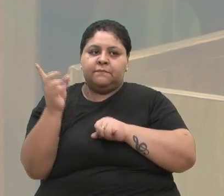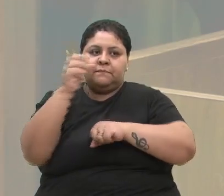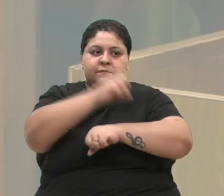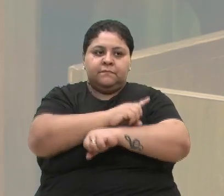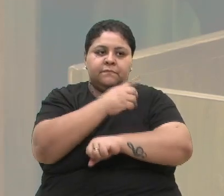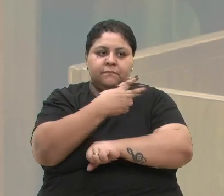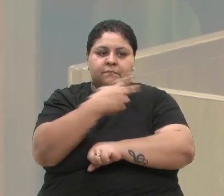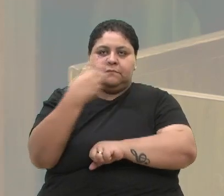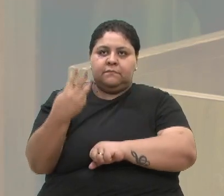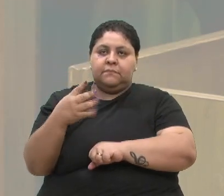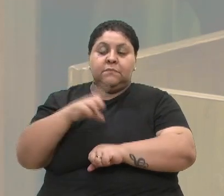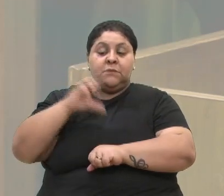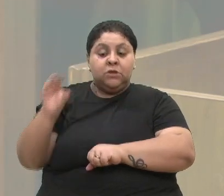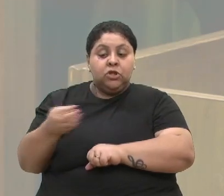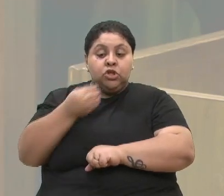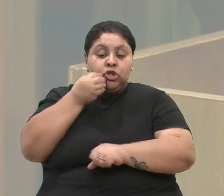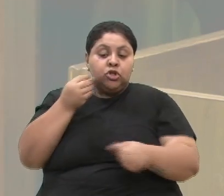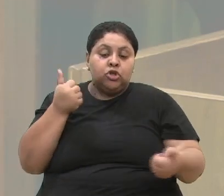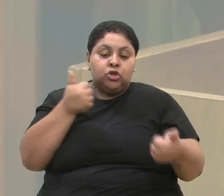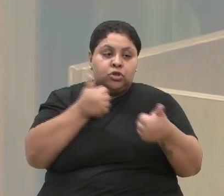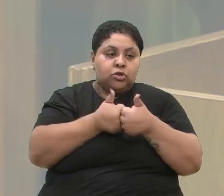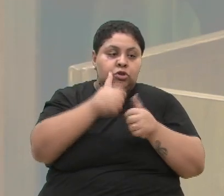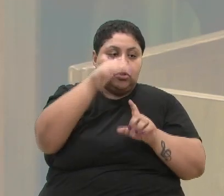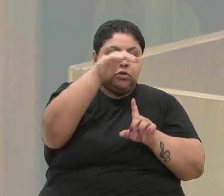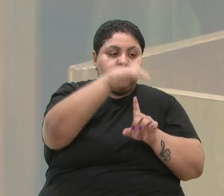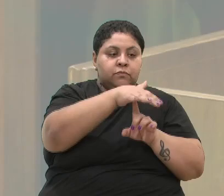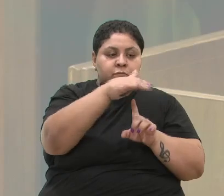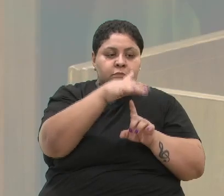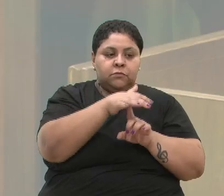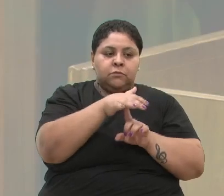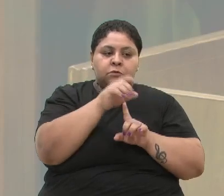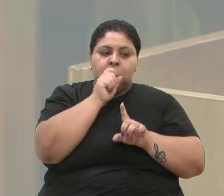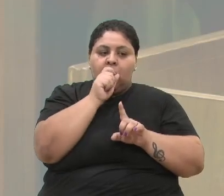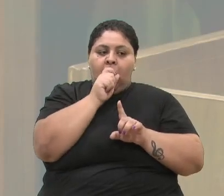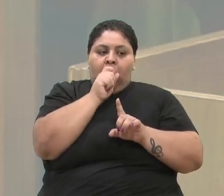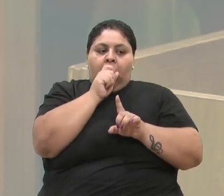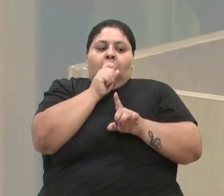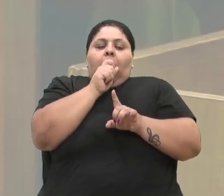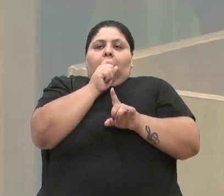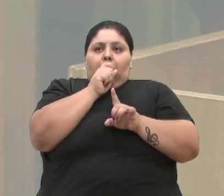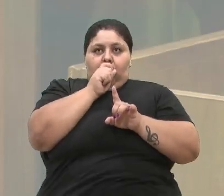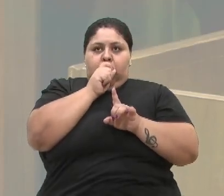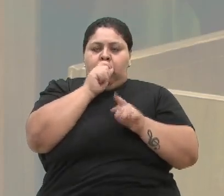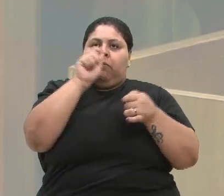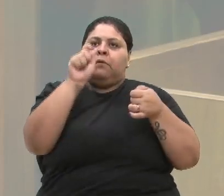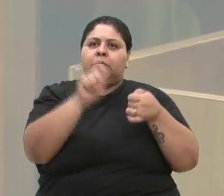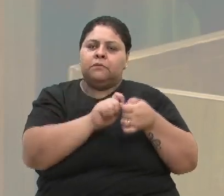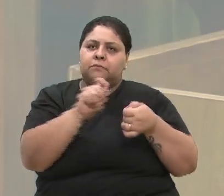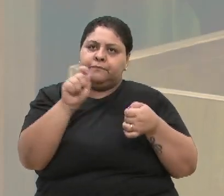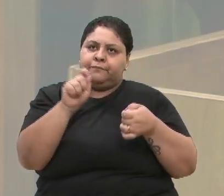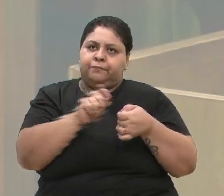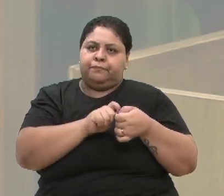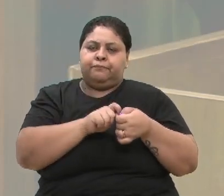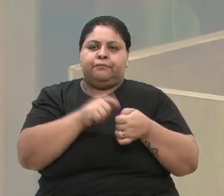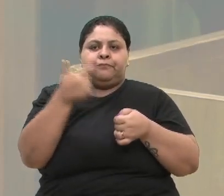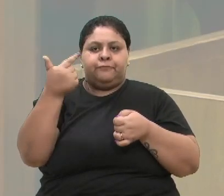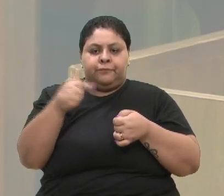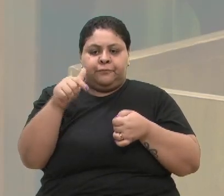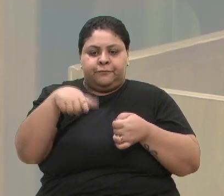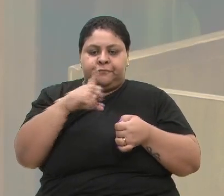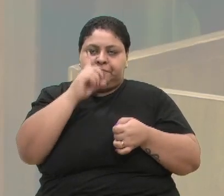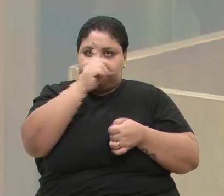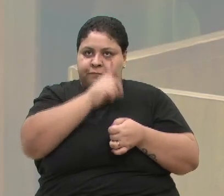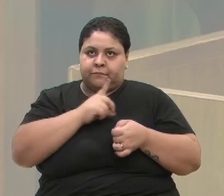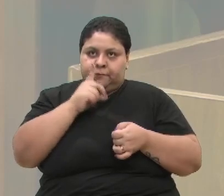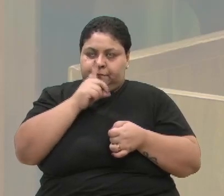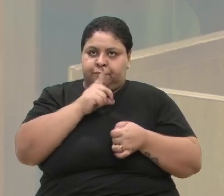23, tive a oportunidade de estar junto ali na feira e foi realizado mais uma edição nesse domingo da